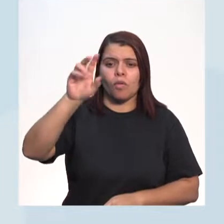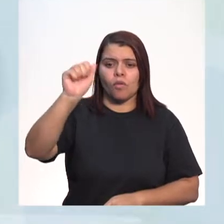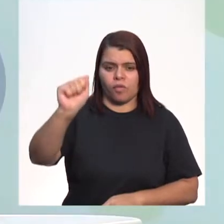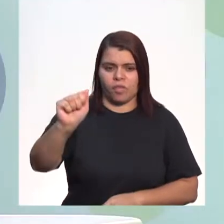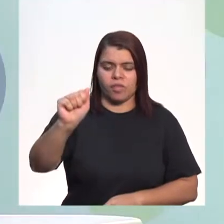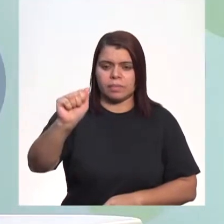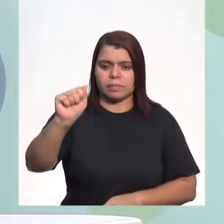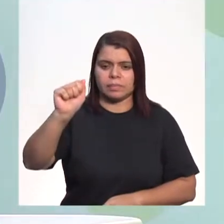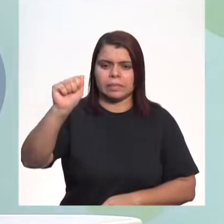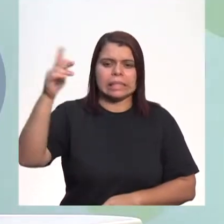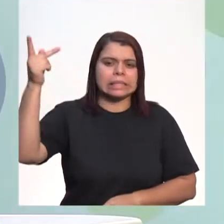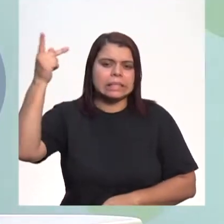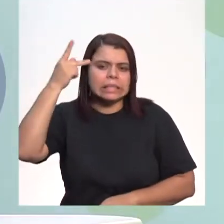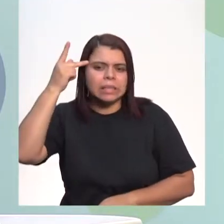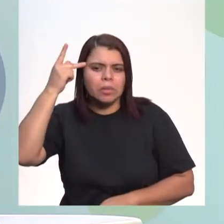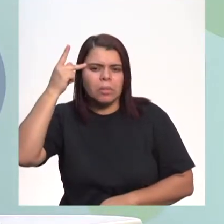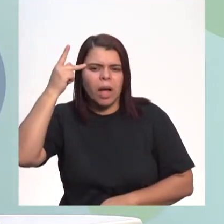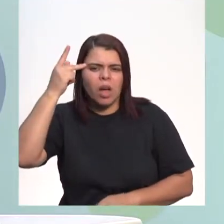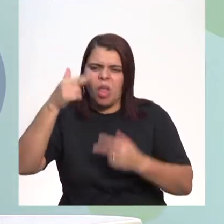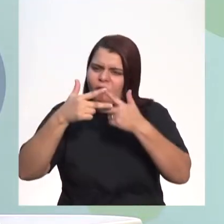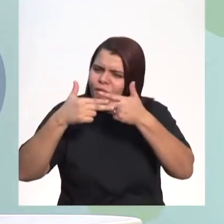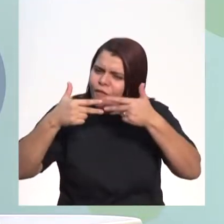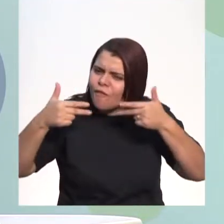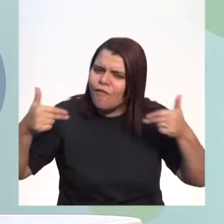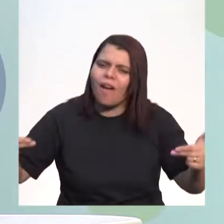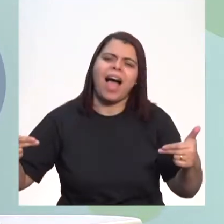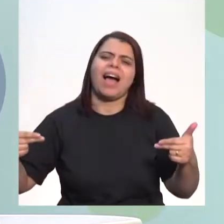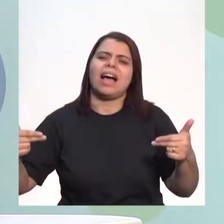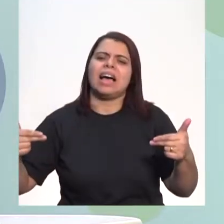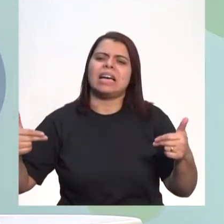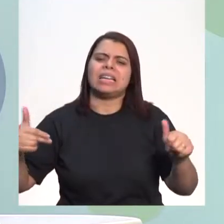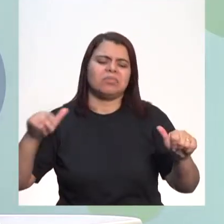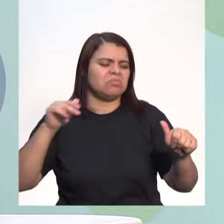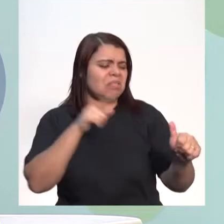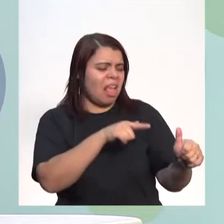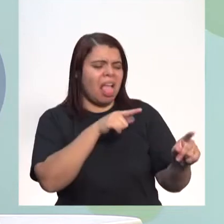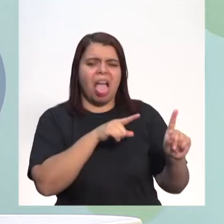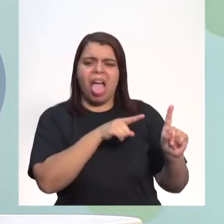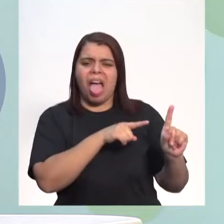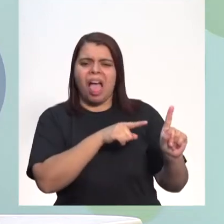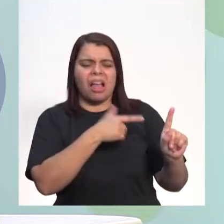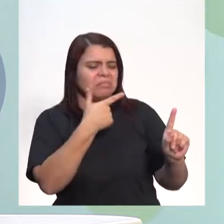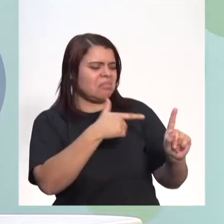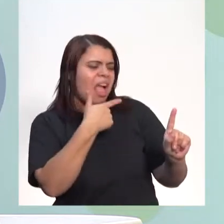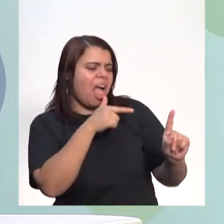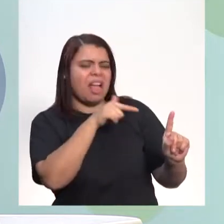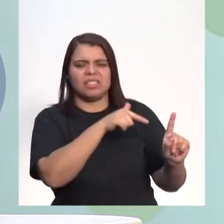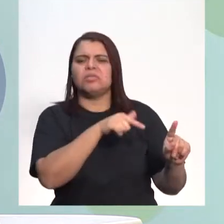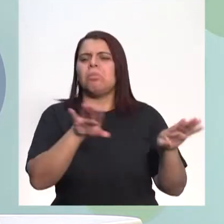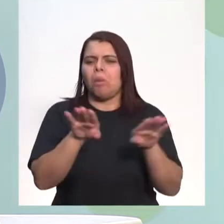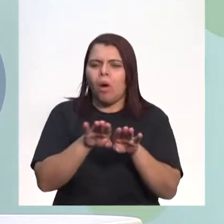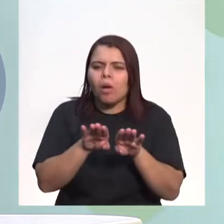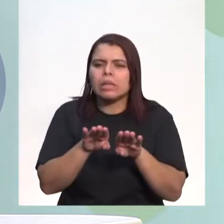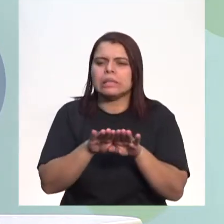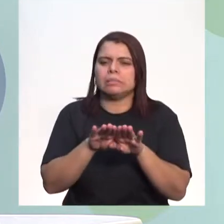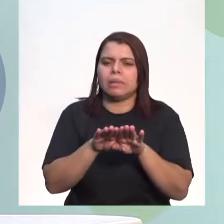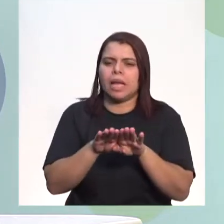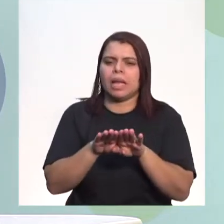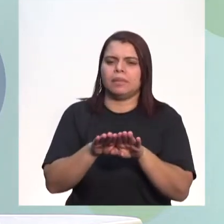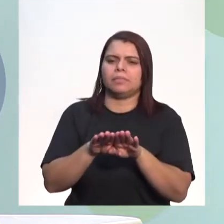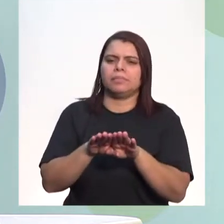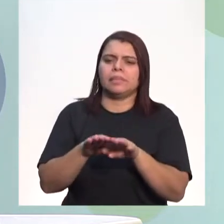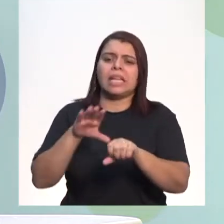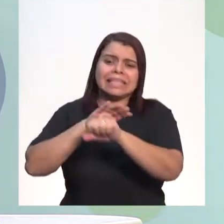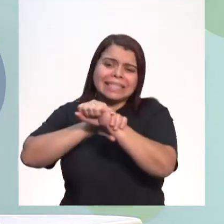tratando várias questões aí de relações, de bullying, de segurança, e nesse momento que nós estamos